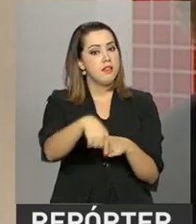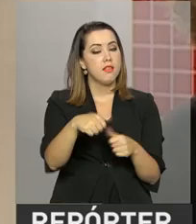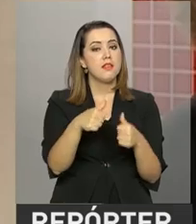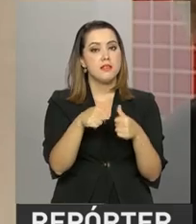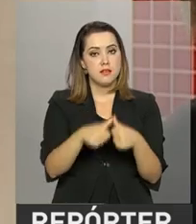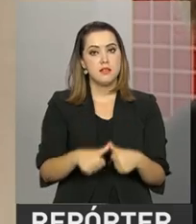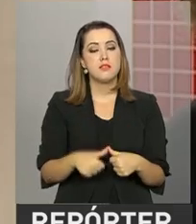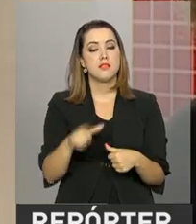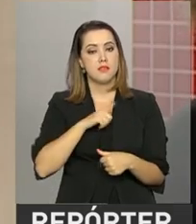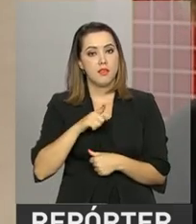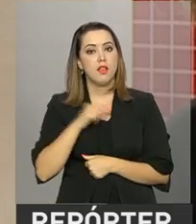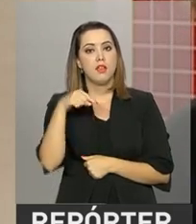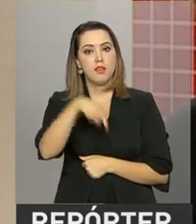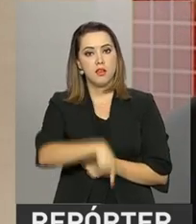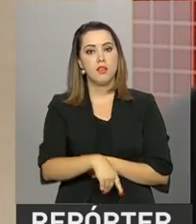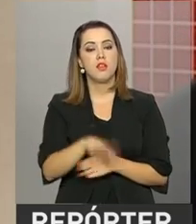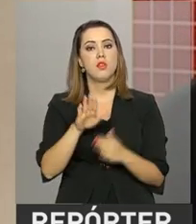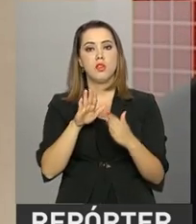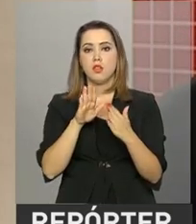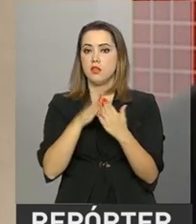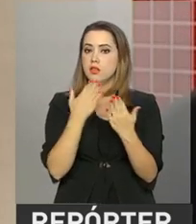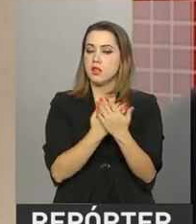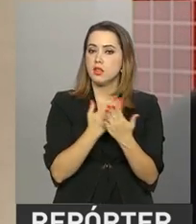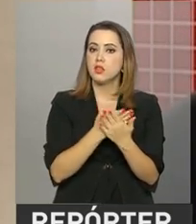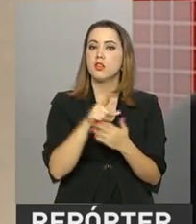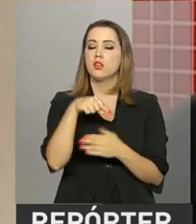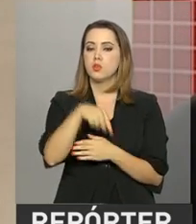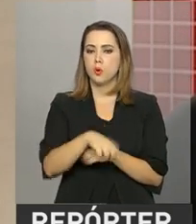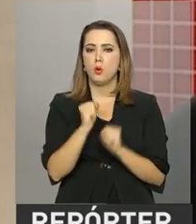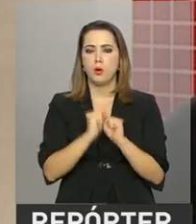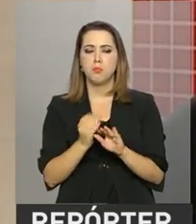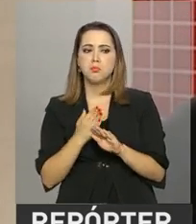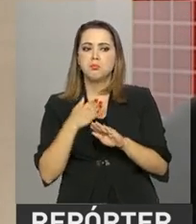também lá na escola pública, onde eles podem acessar o material também.